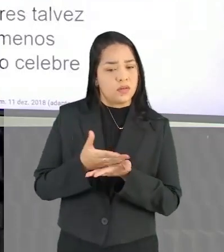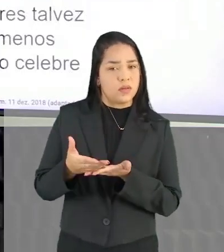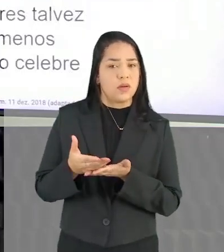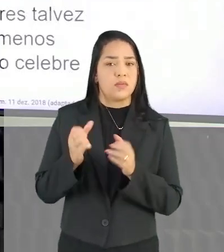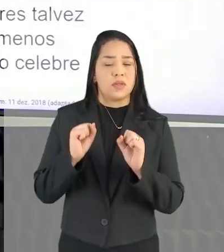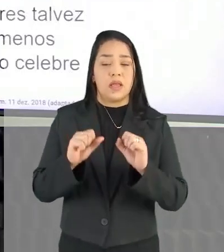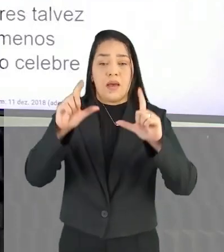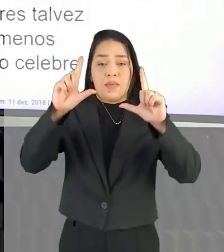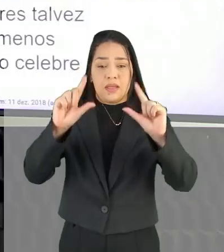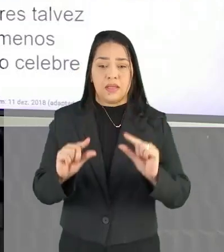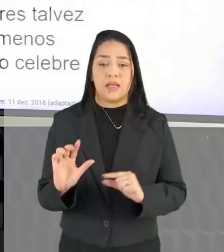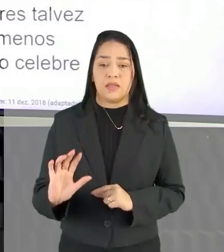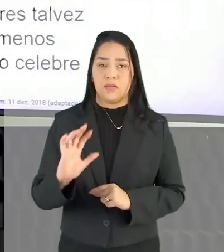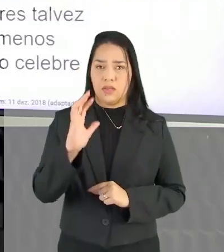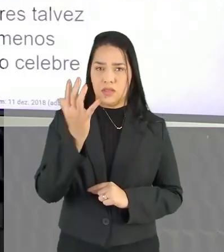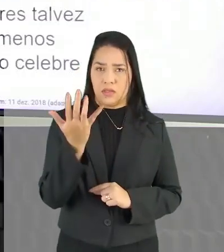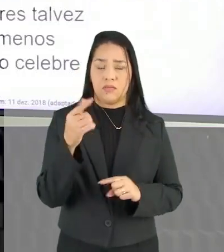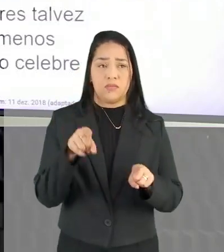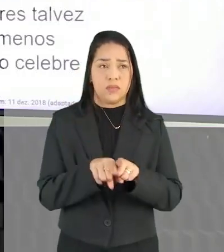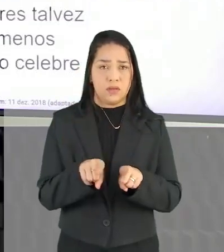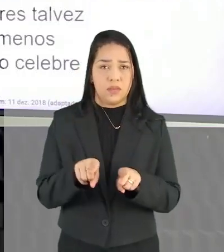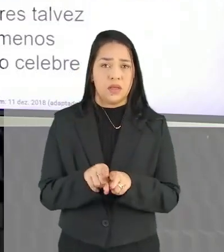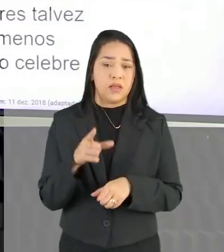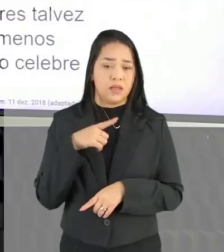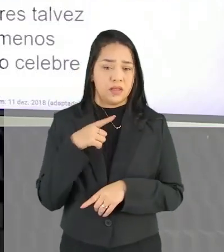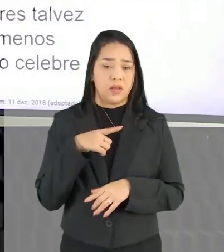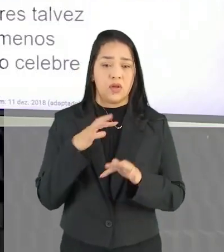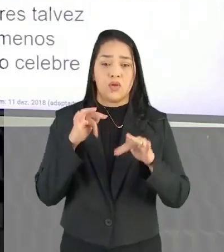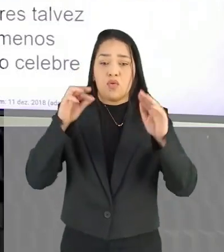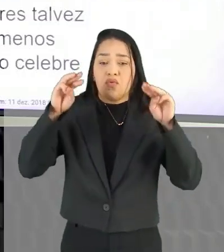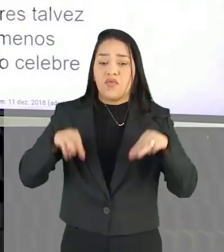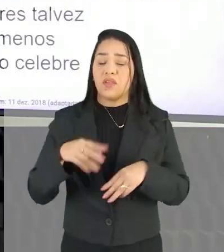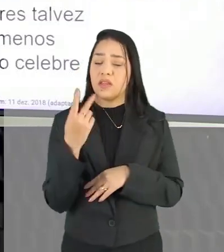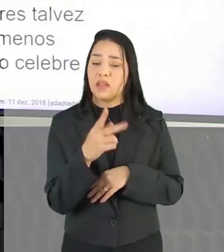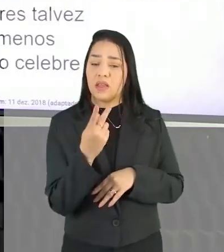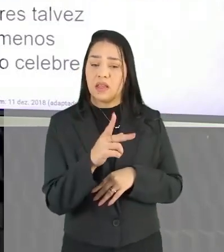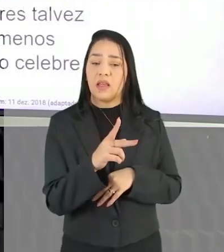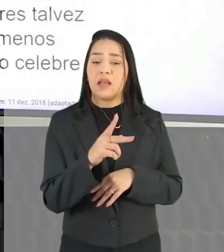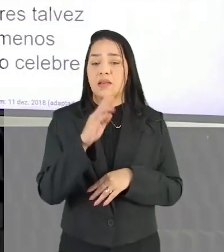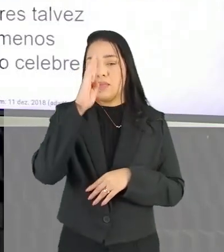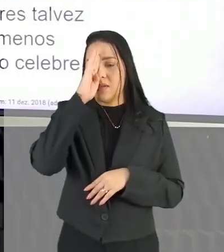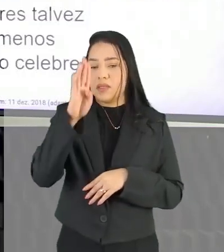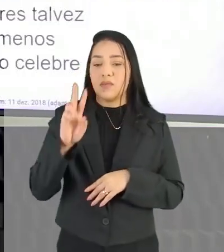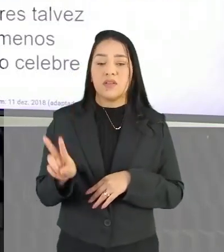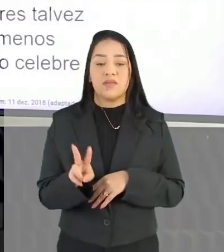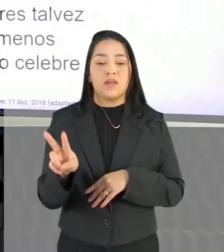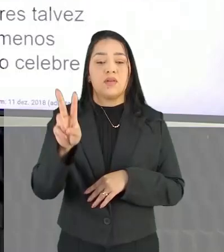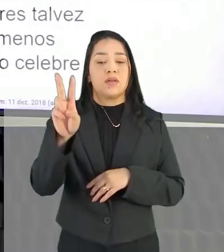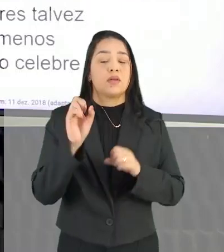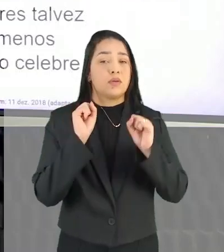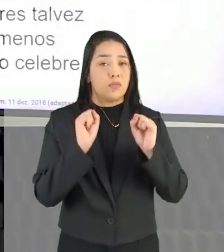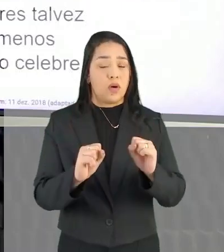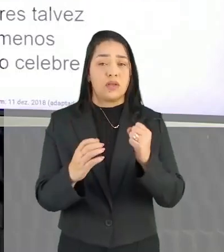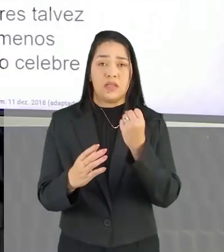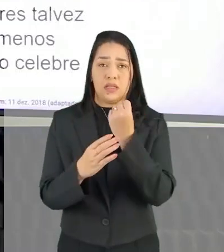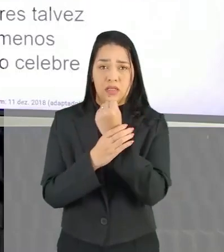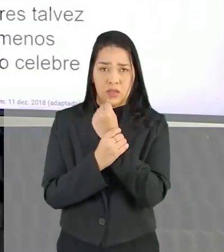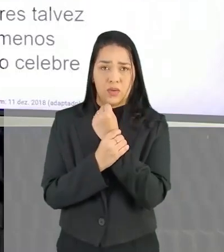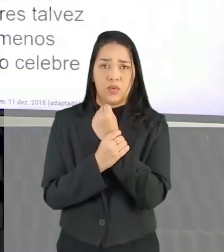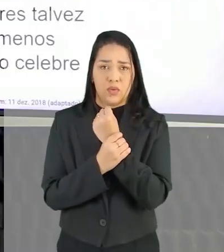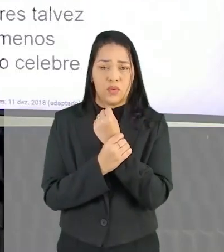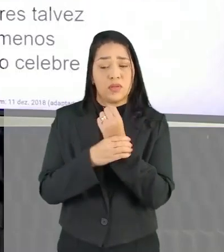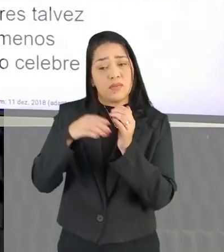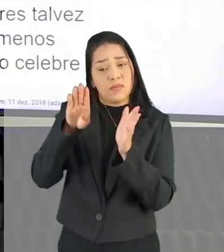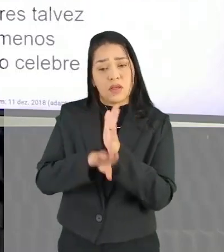para amenizar essa situação. Ele dá o posicionamento no final dele sobre princípios e valores que podem ser seguros, né, e